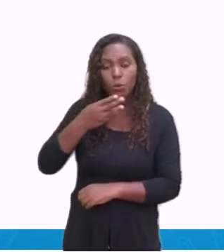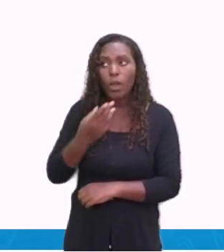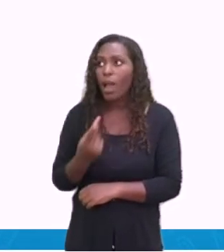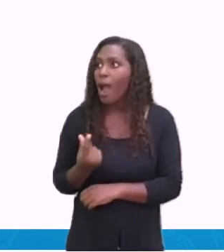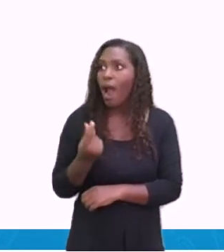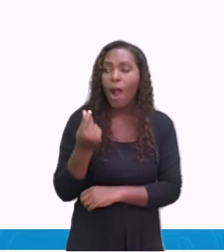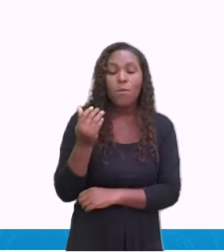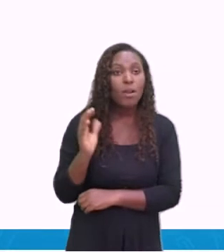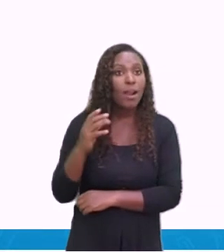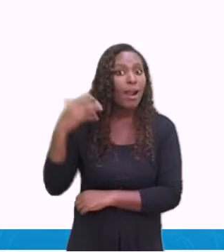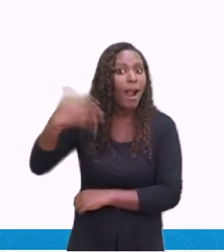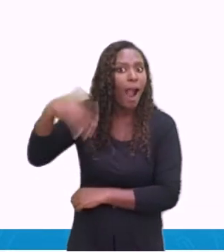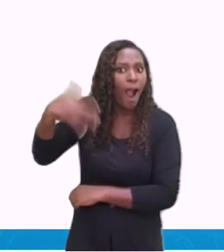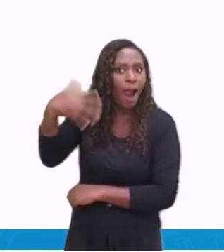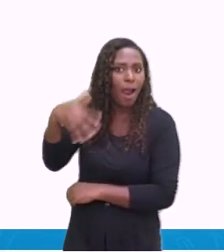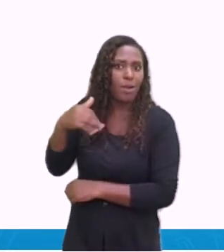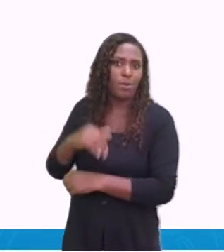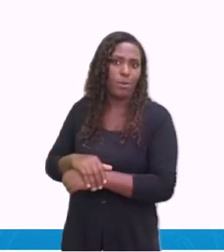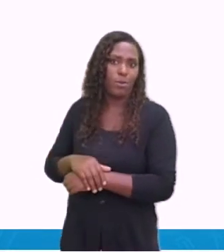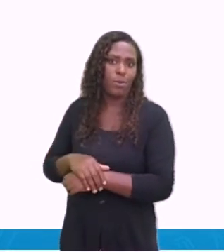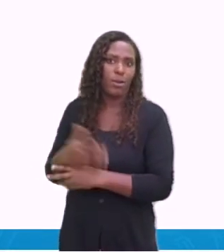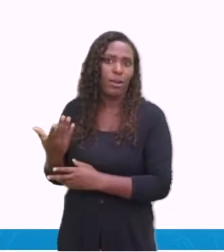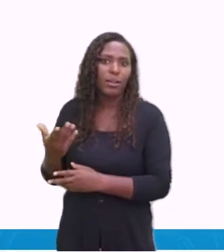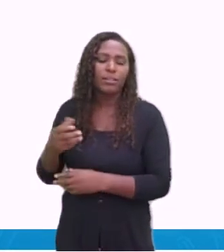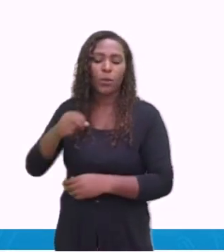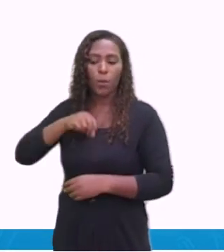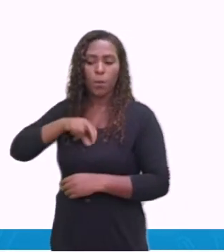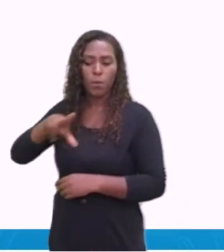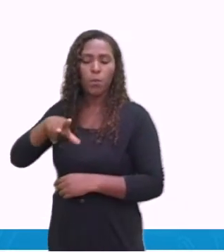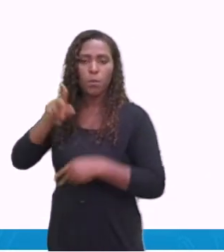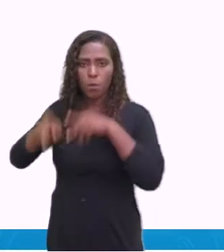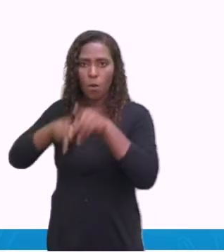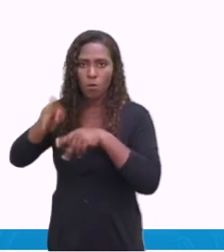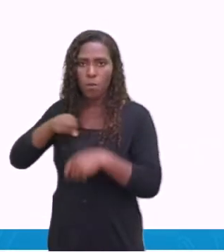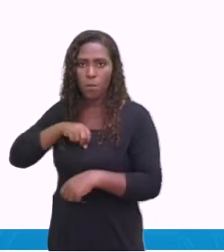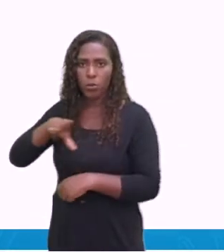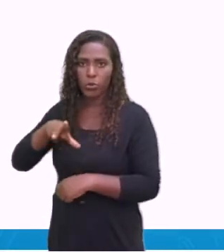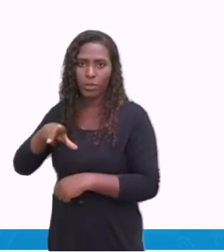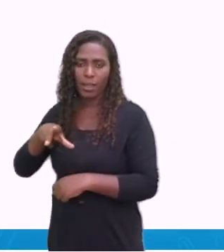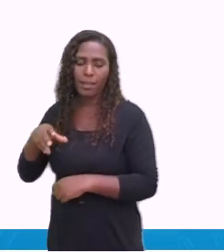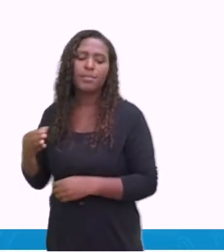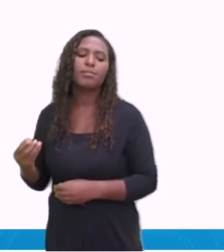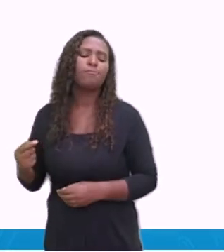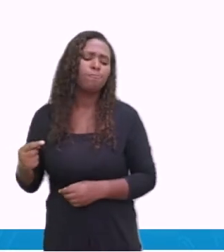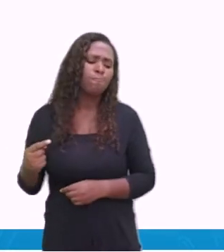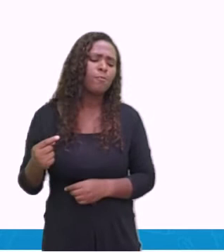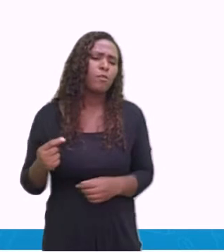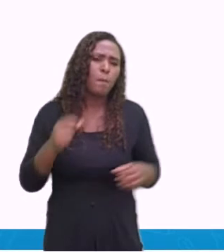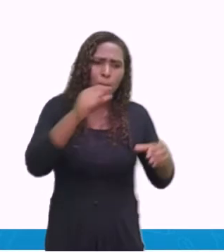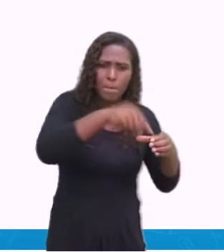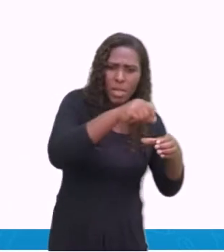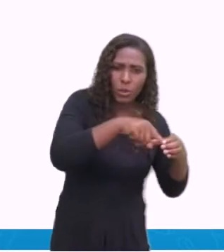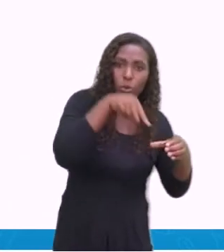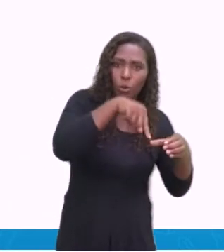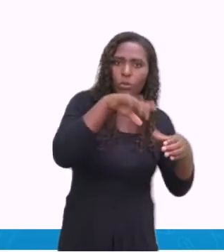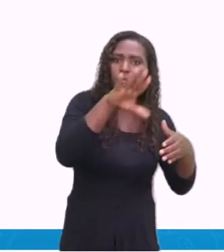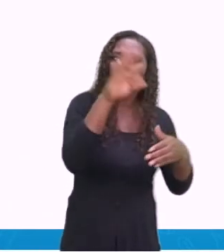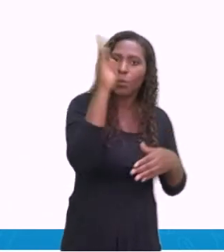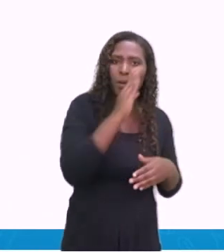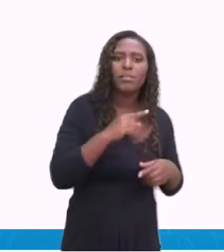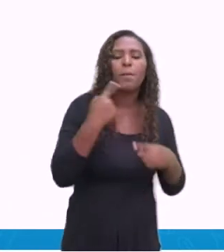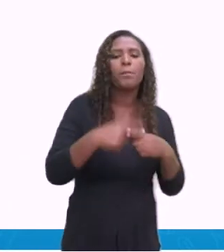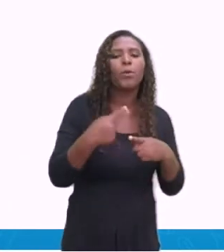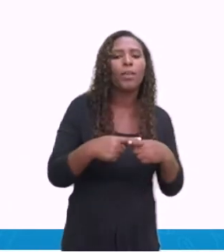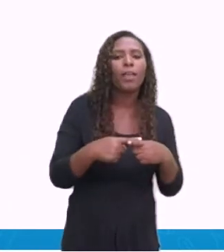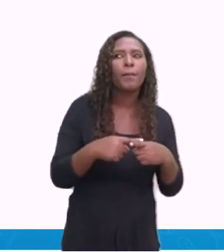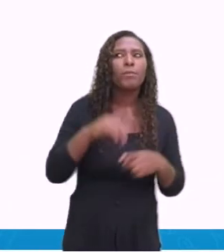em virtude de uma grande quantidade de terra, da fácil adaptação ao clima brasileiro